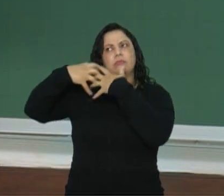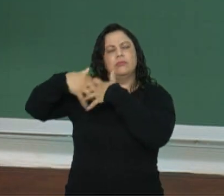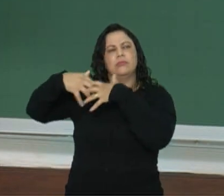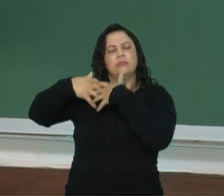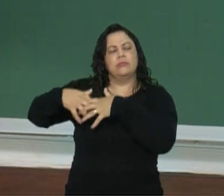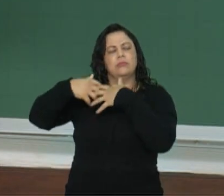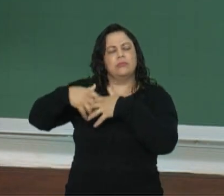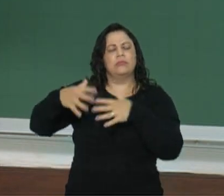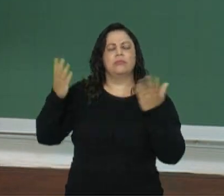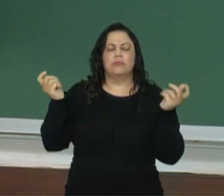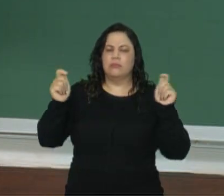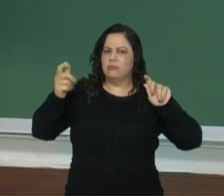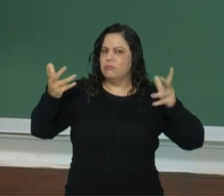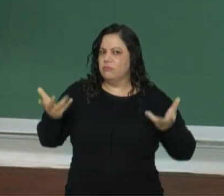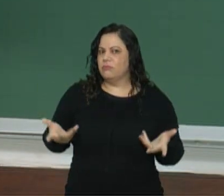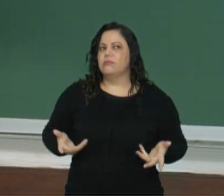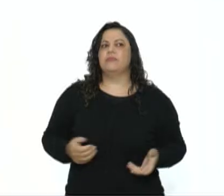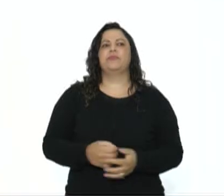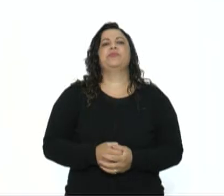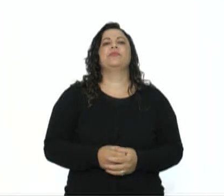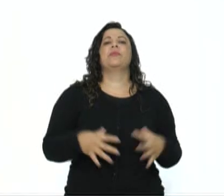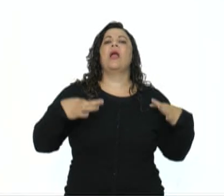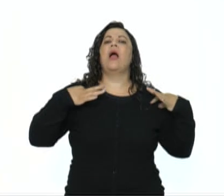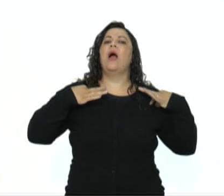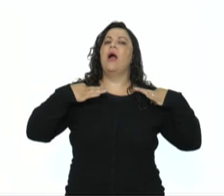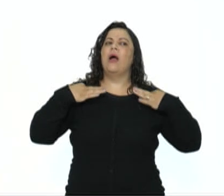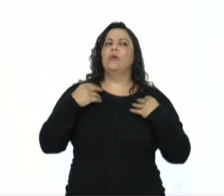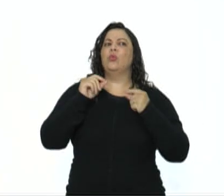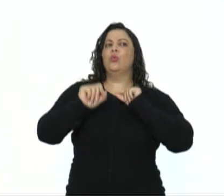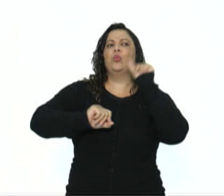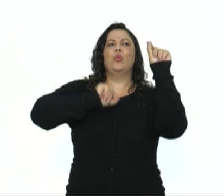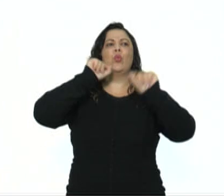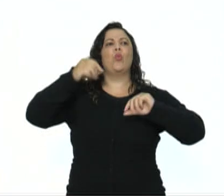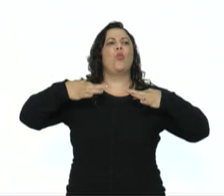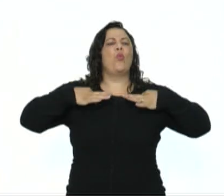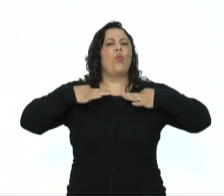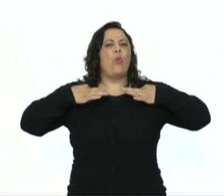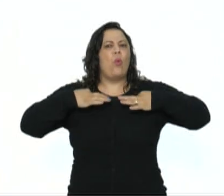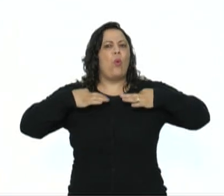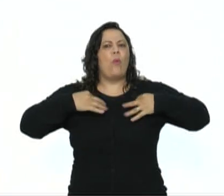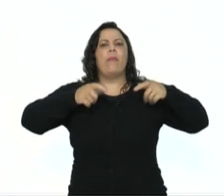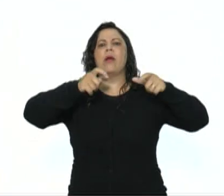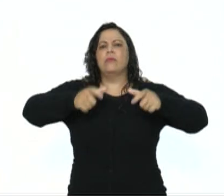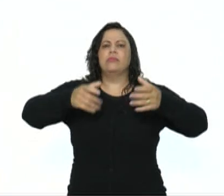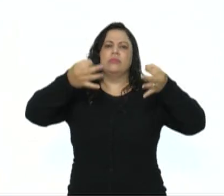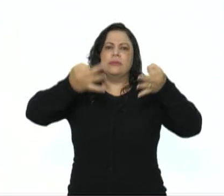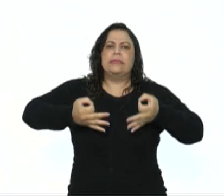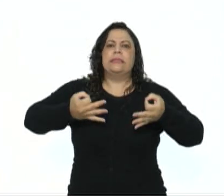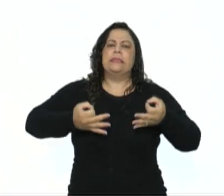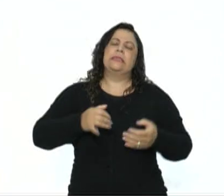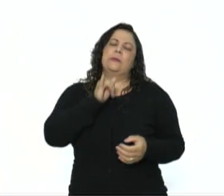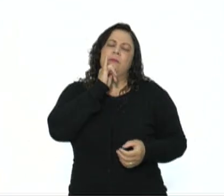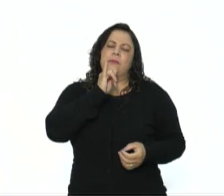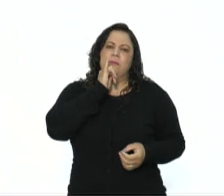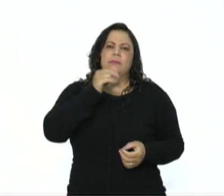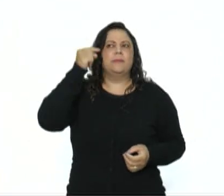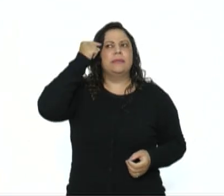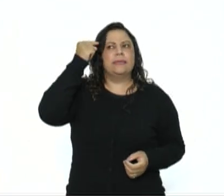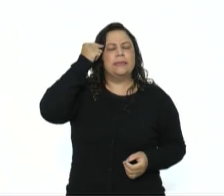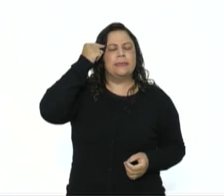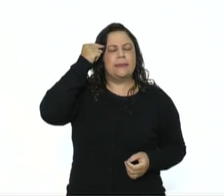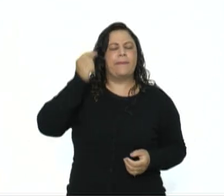dessa questão. Então, roupa adequada ao ambiente. Então, por exemplo, se formos pensar uma vestimenta que se usa